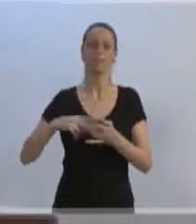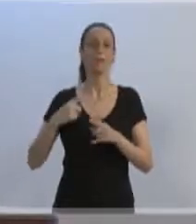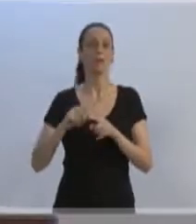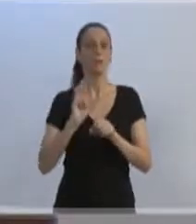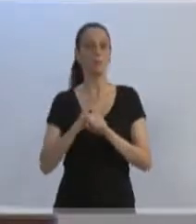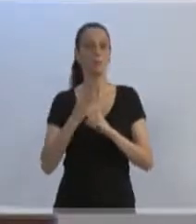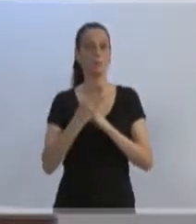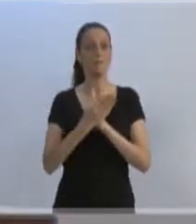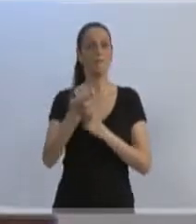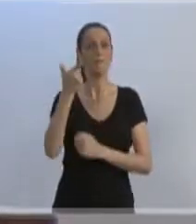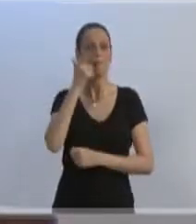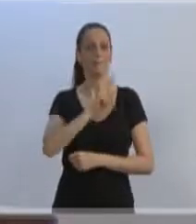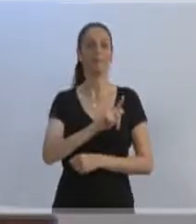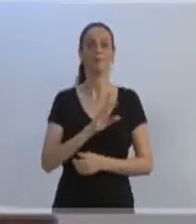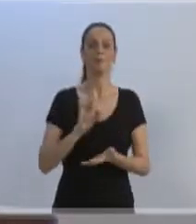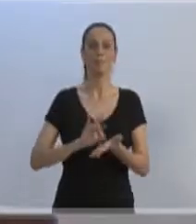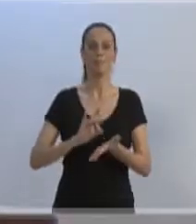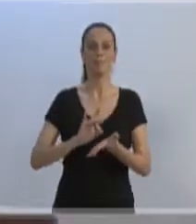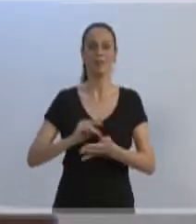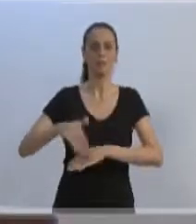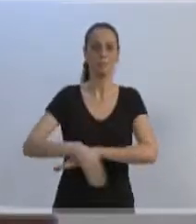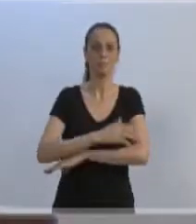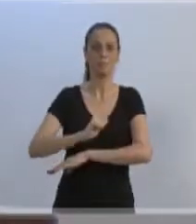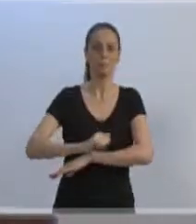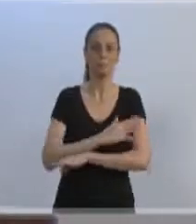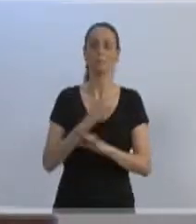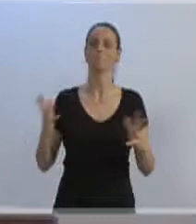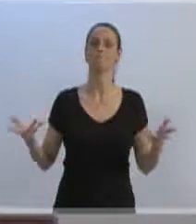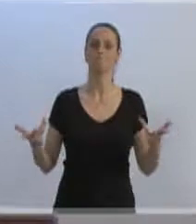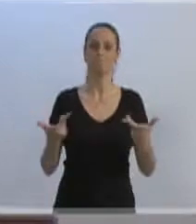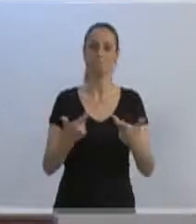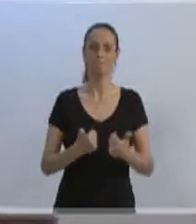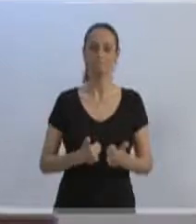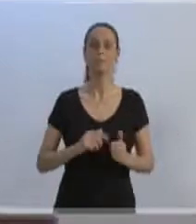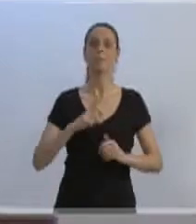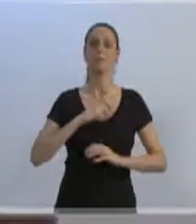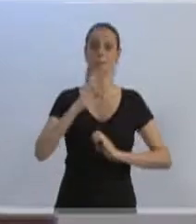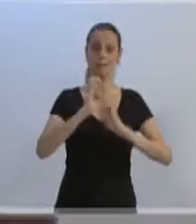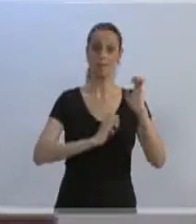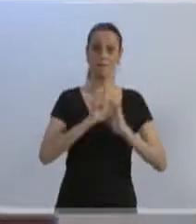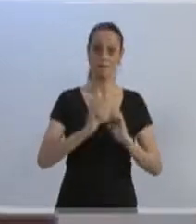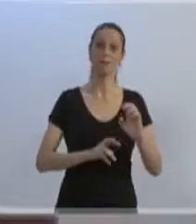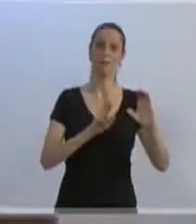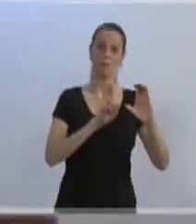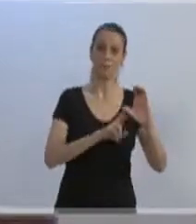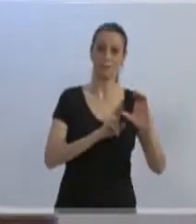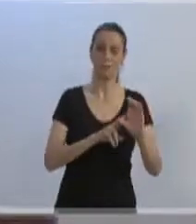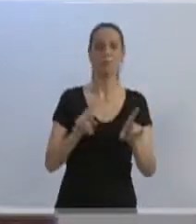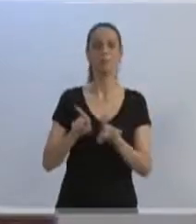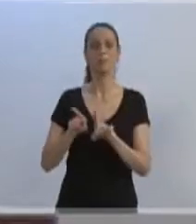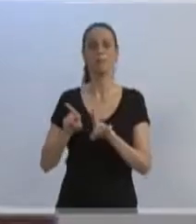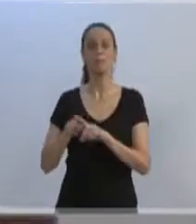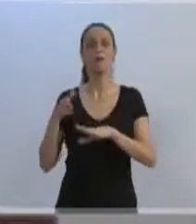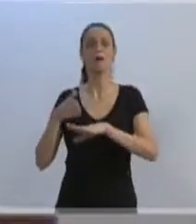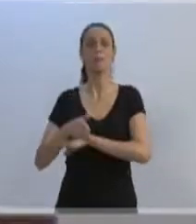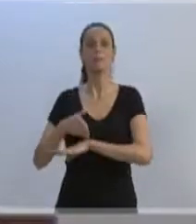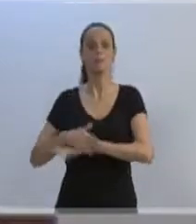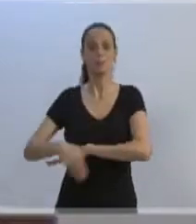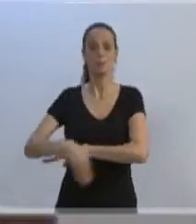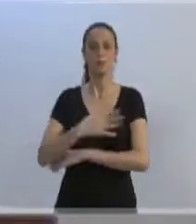contemplado com melhoria tão importante para aquela empresa da creme e também dando acesso da rua bahia